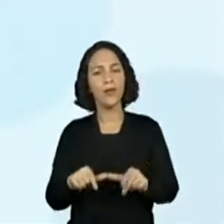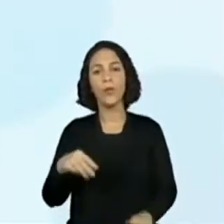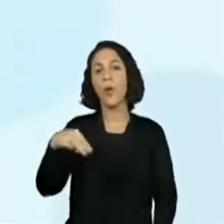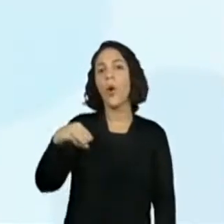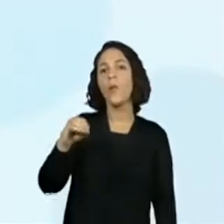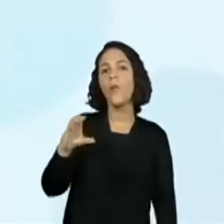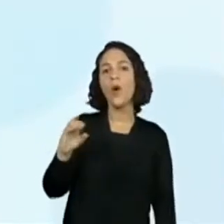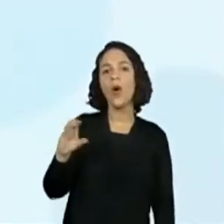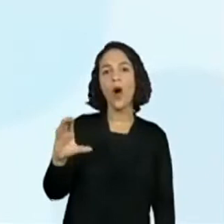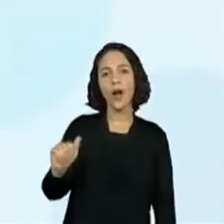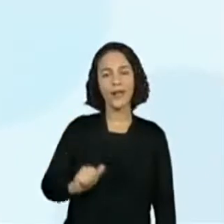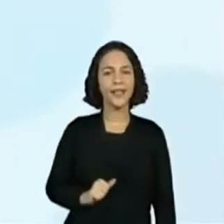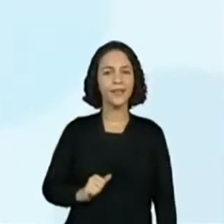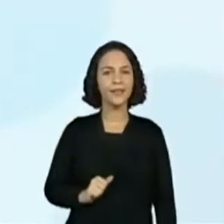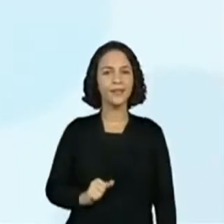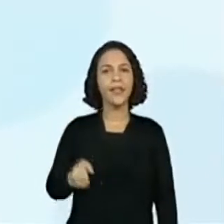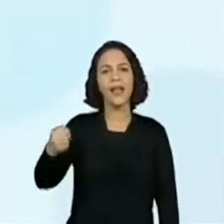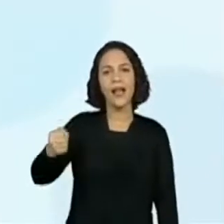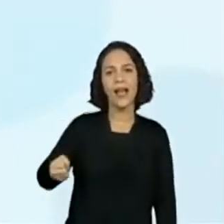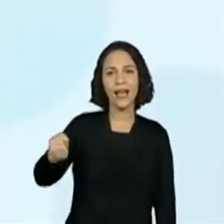Mococa, Araraquara.